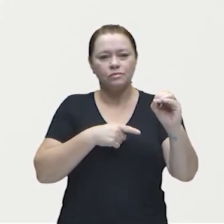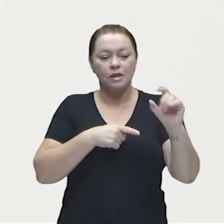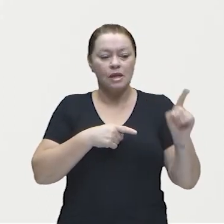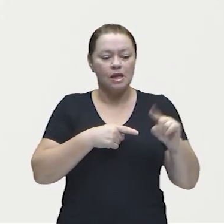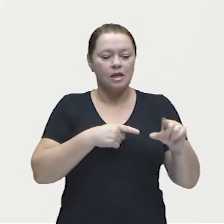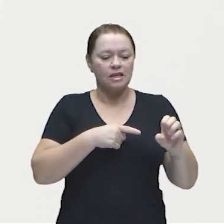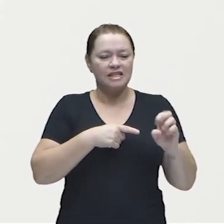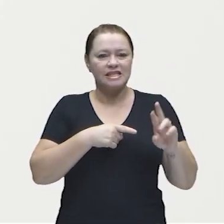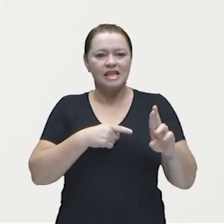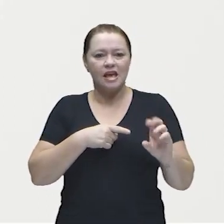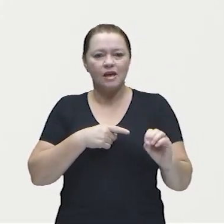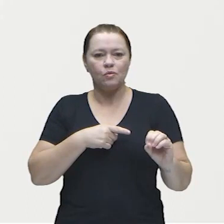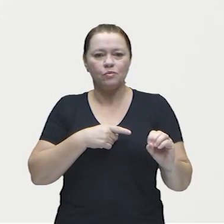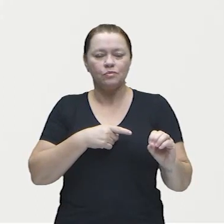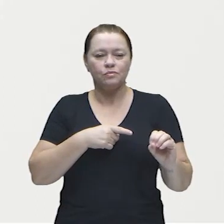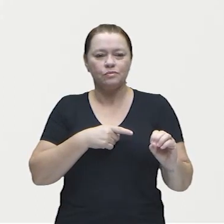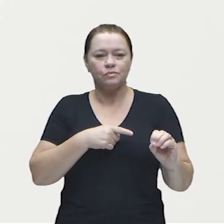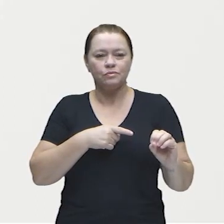0,